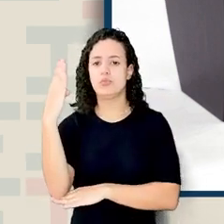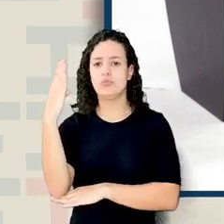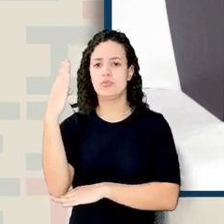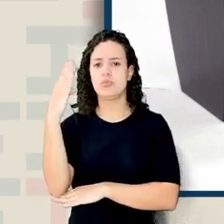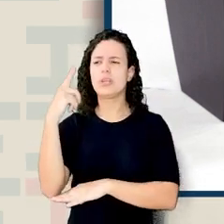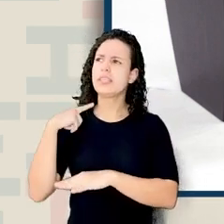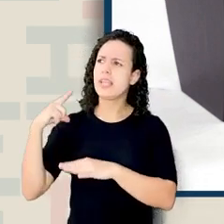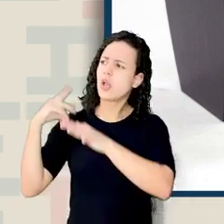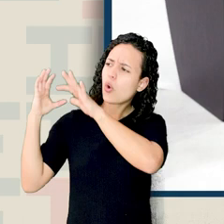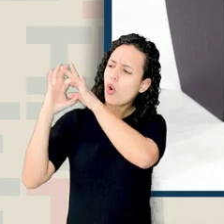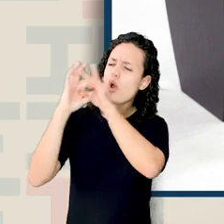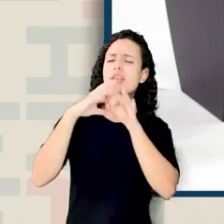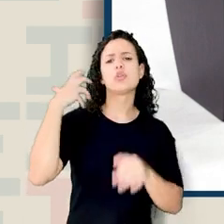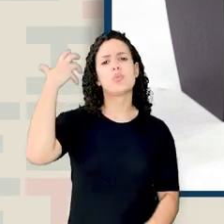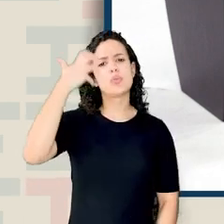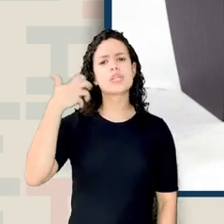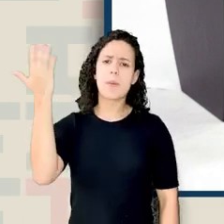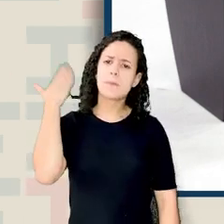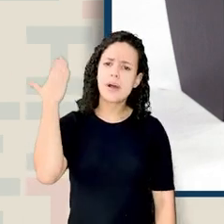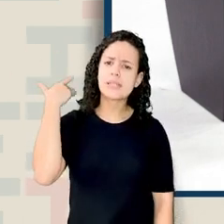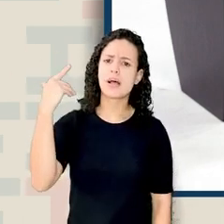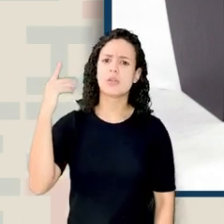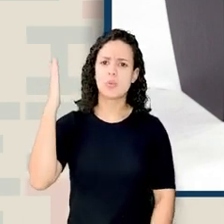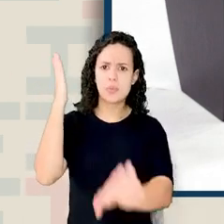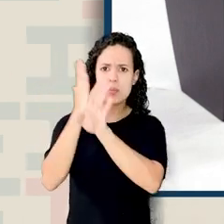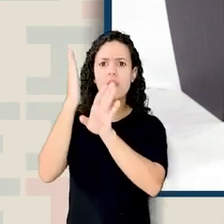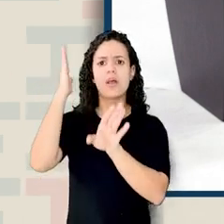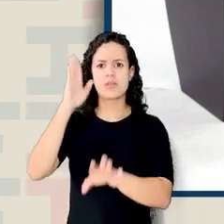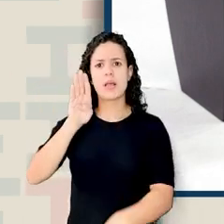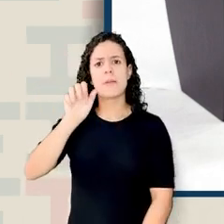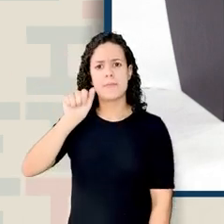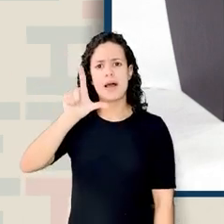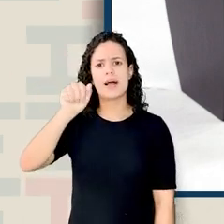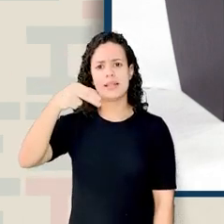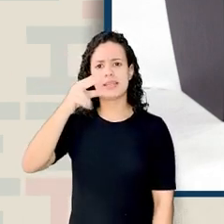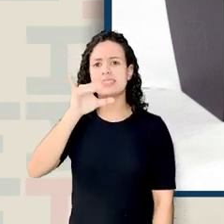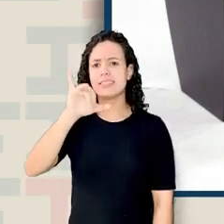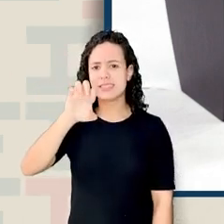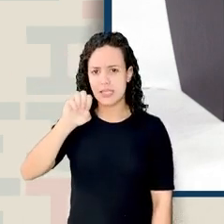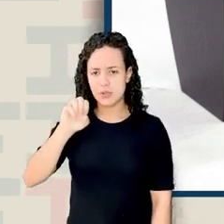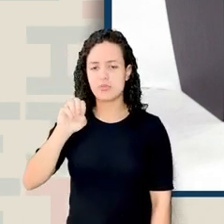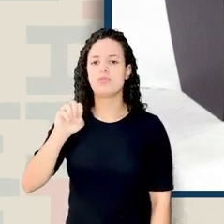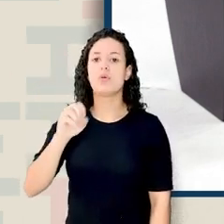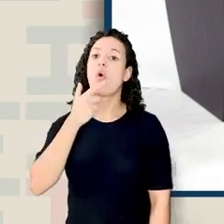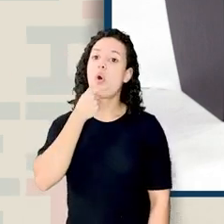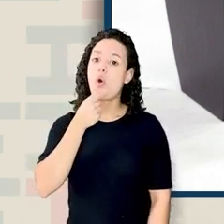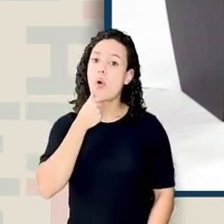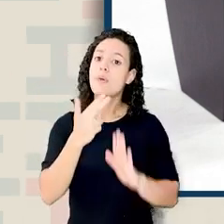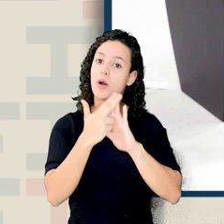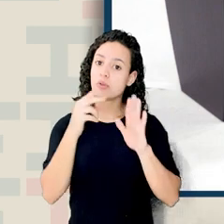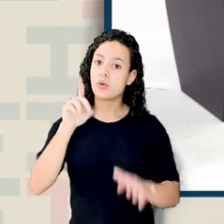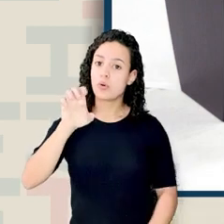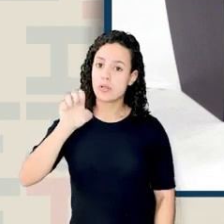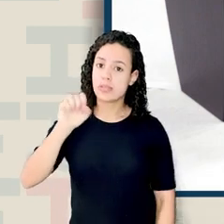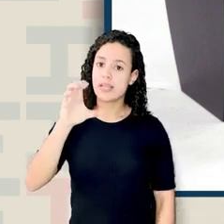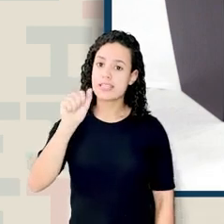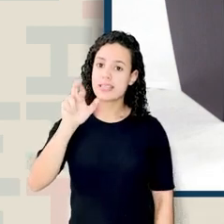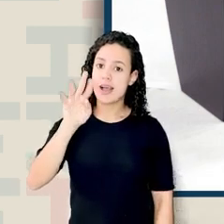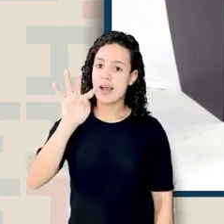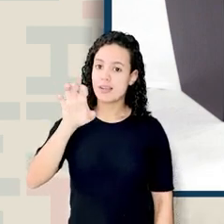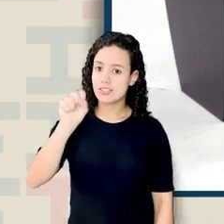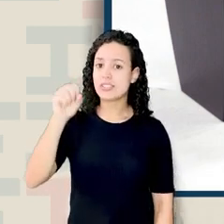de contexto musical que se tinha na época vindo pelo balanceio, Descartes Gadelha, por exemplo, um dos